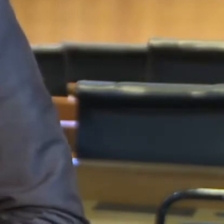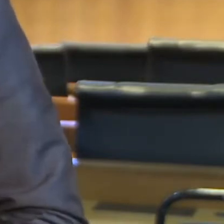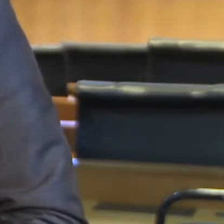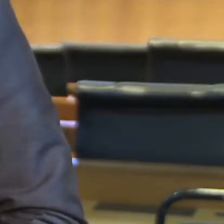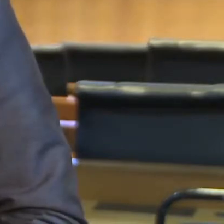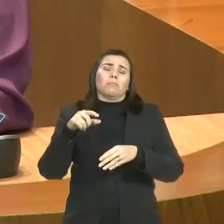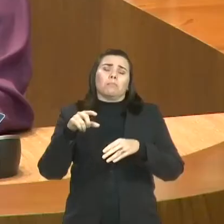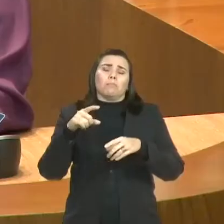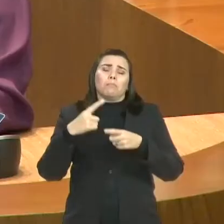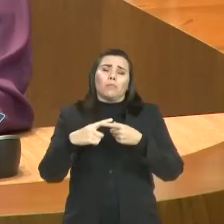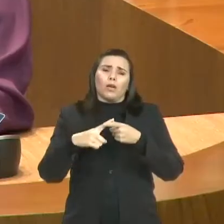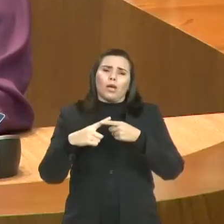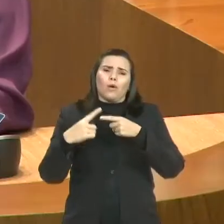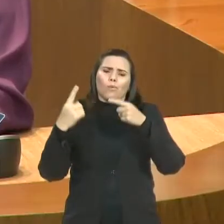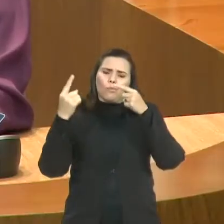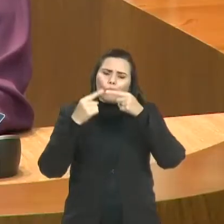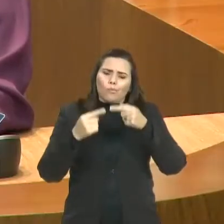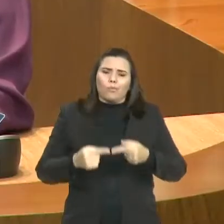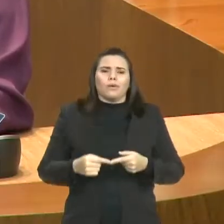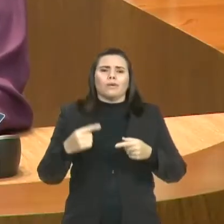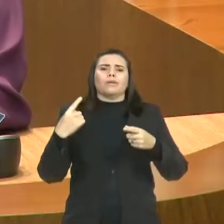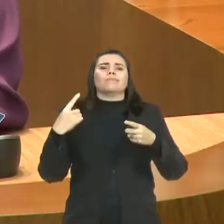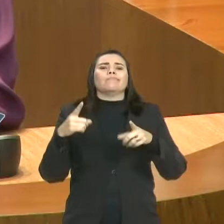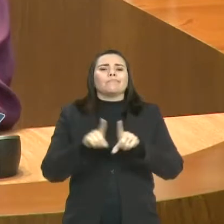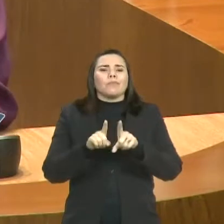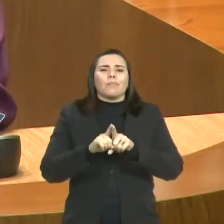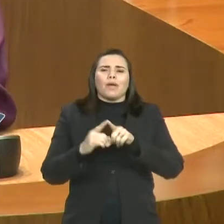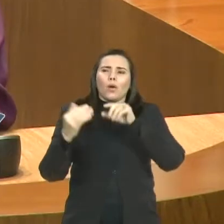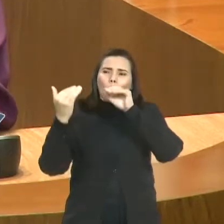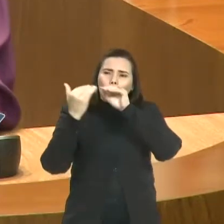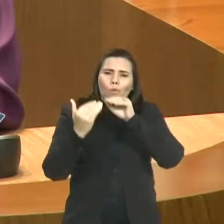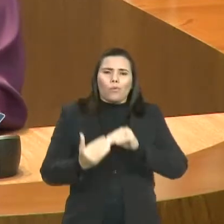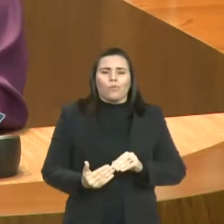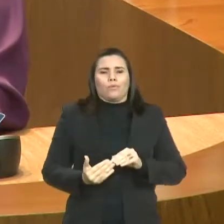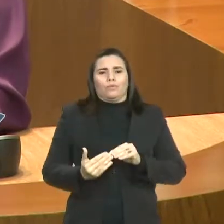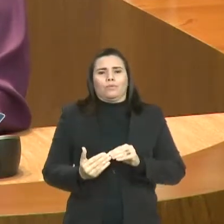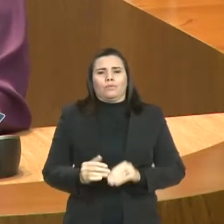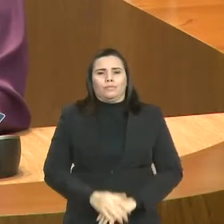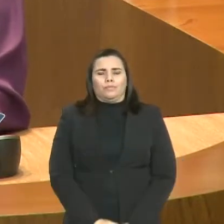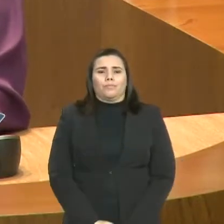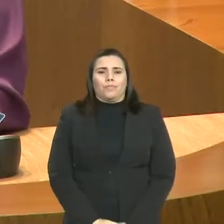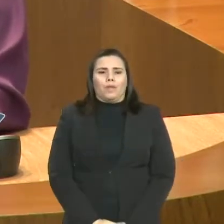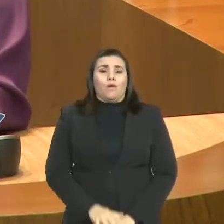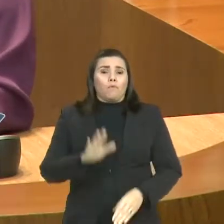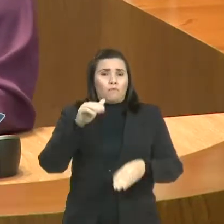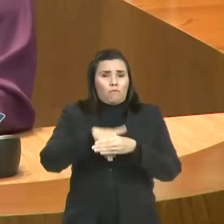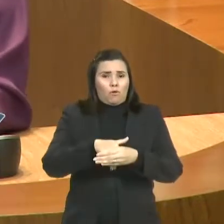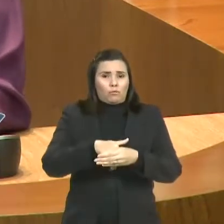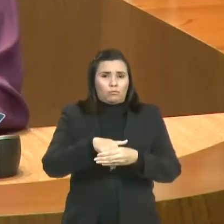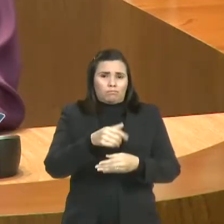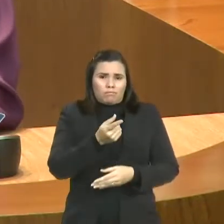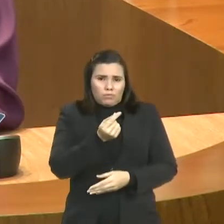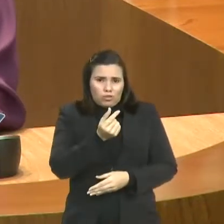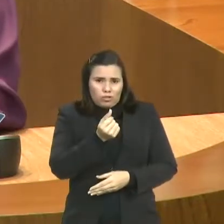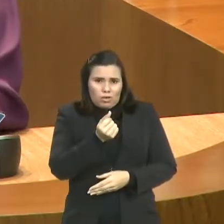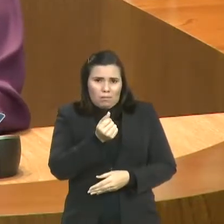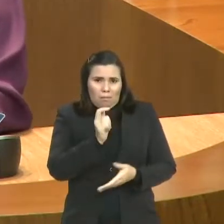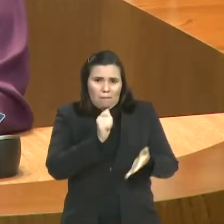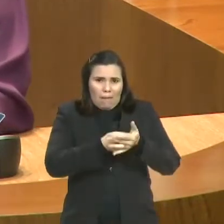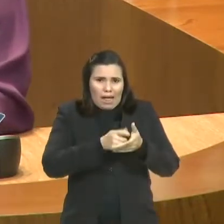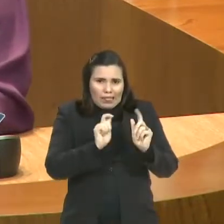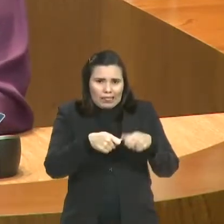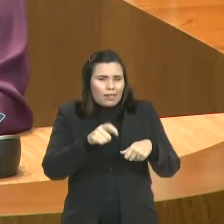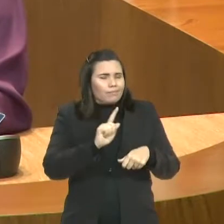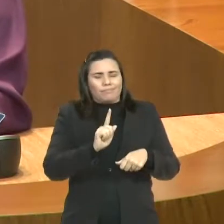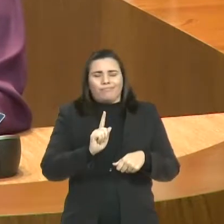agora. A deputada Betel Gomes abriu os pronunciamentos na sessão desta quinta-feira e agradeceu a votação recebida,